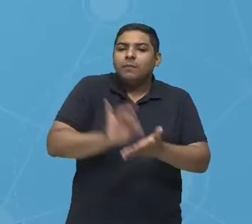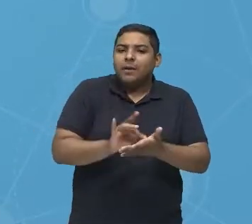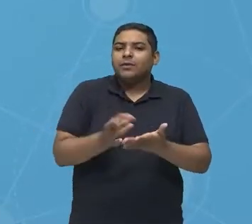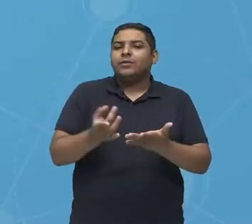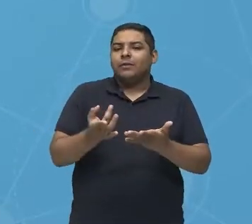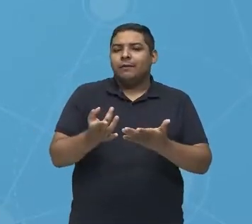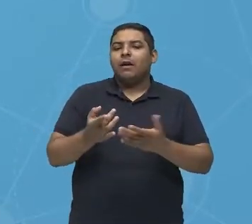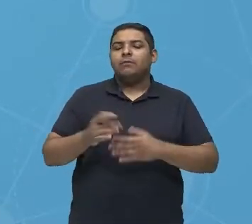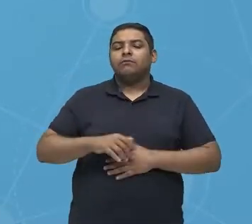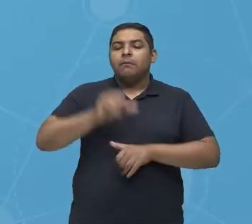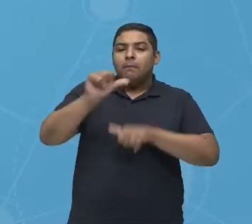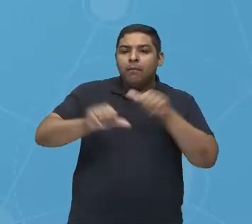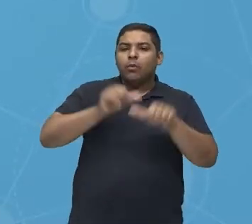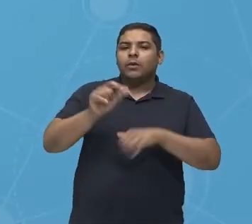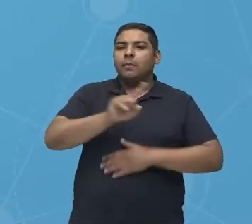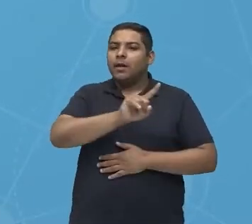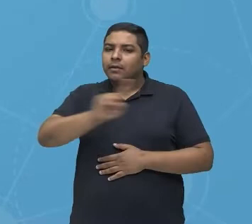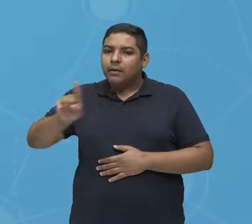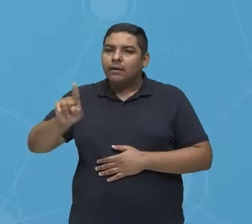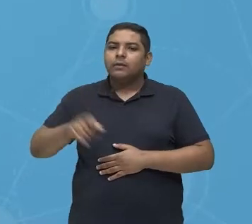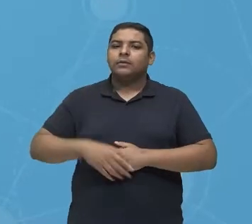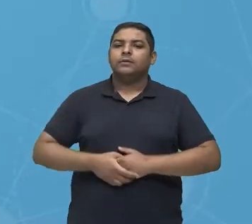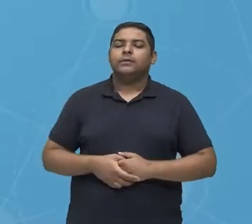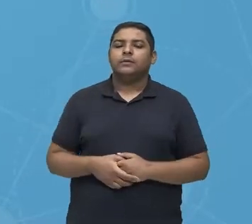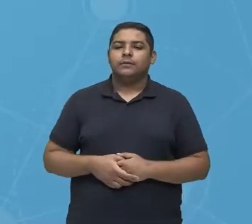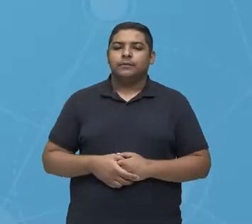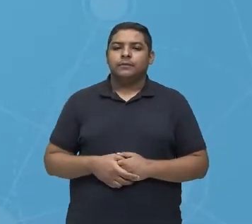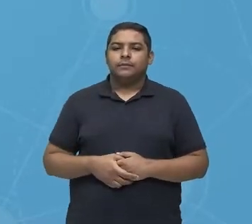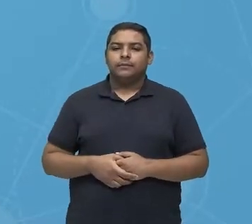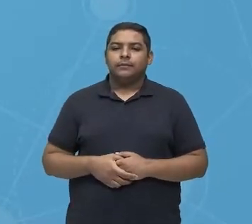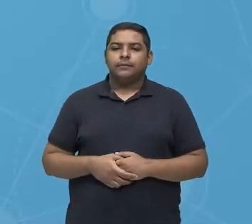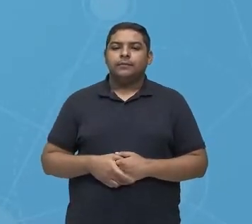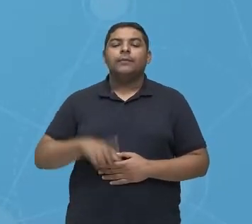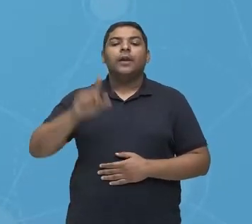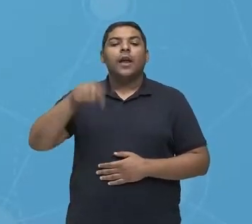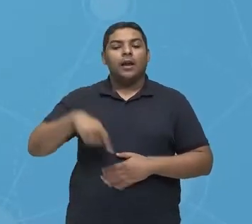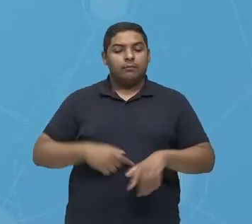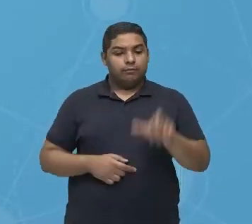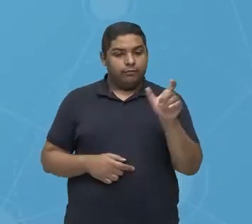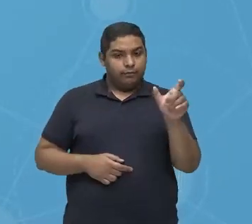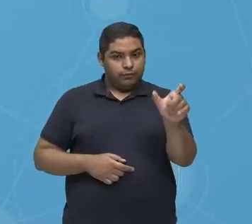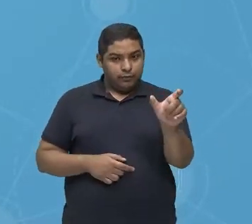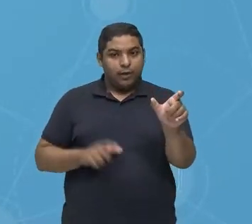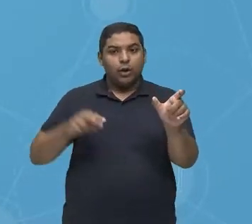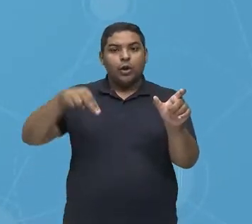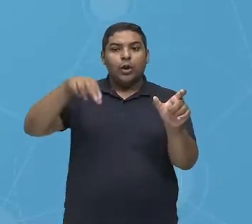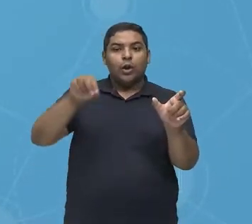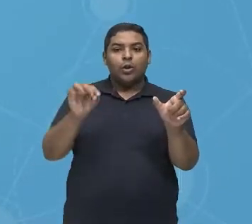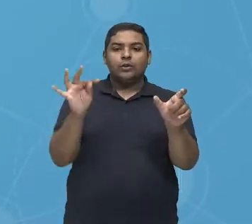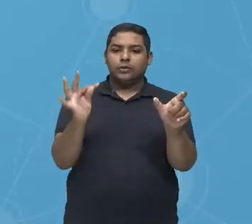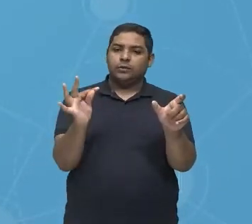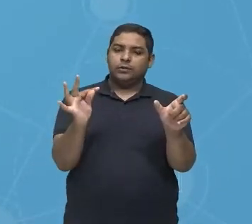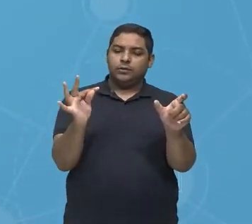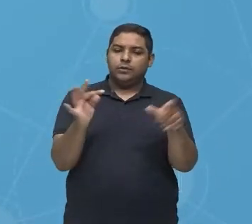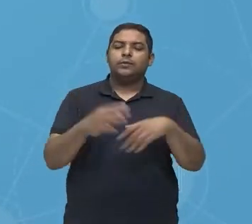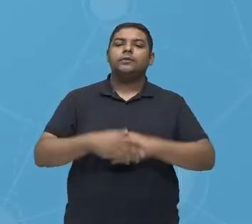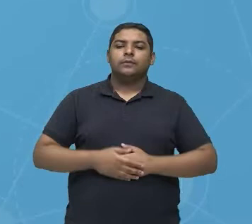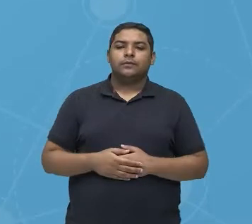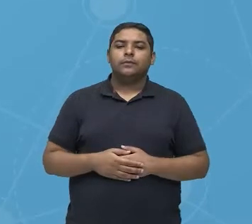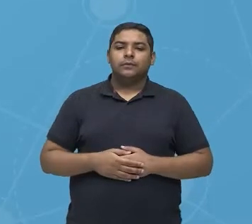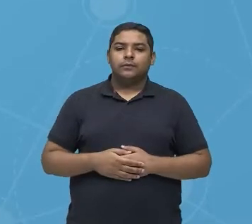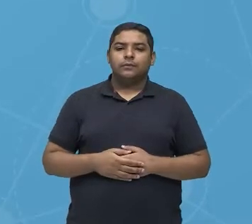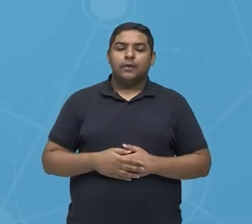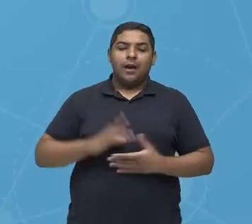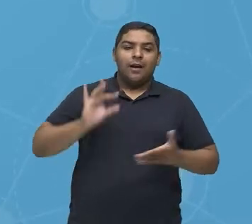o to be, é a presença ali da partícula de negação not. Então, da forma afirmativa para negativa,